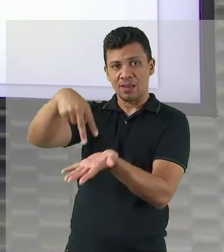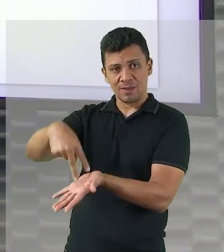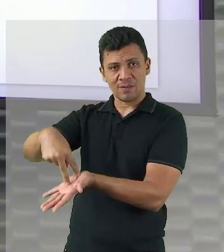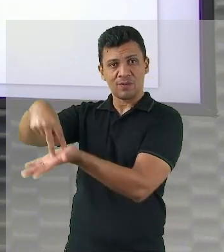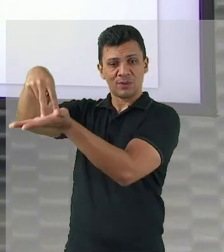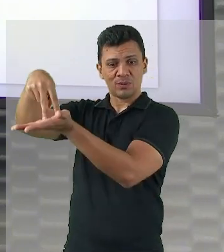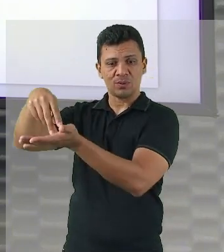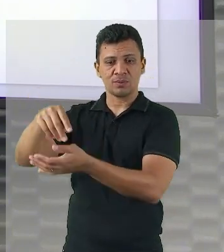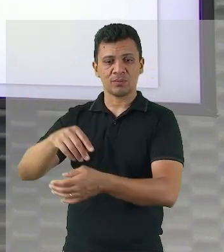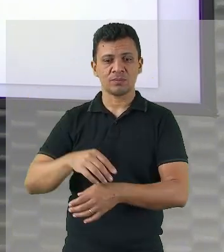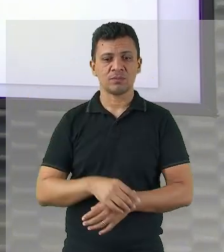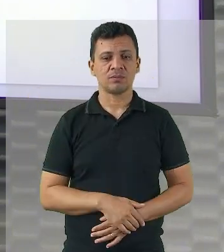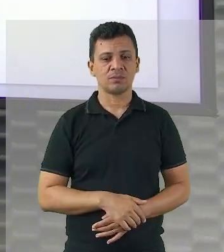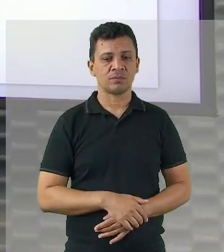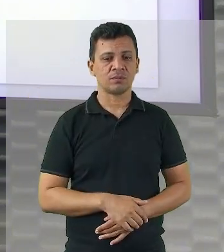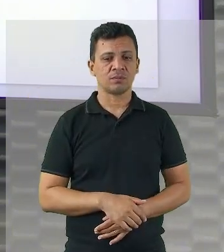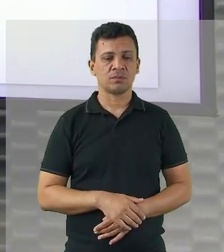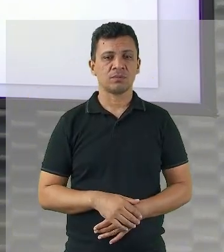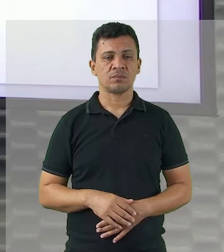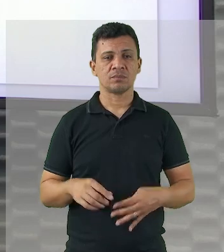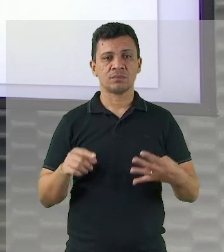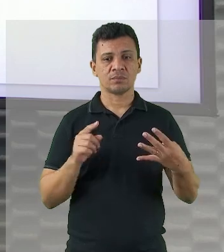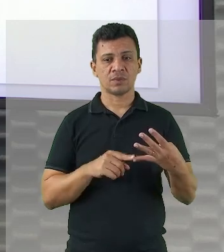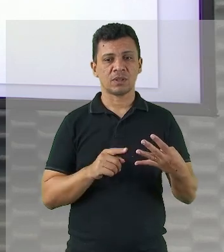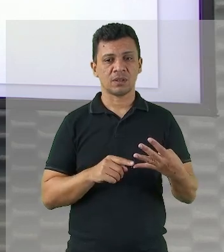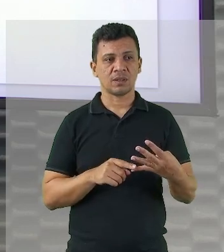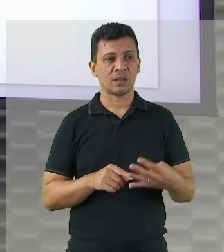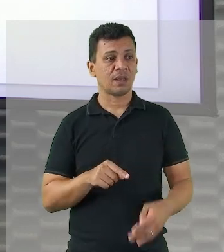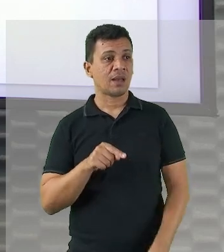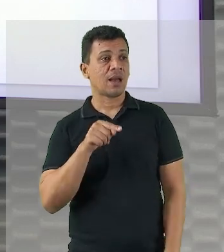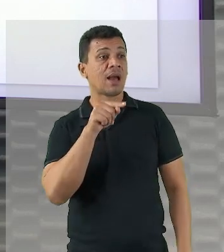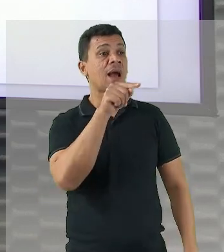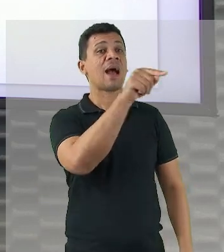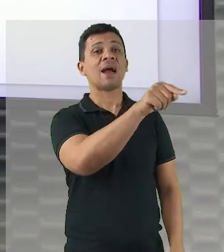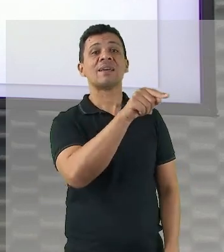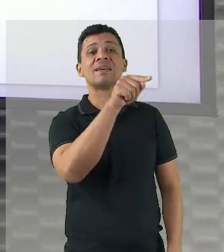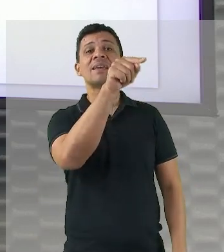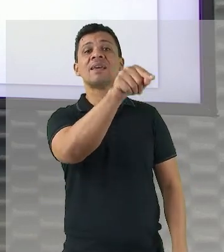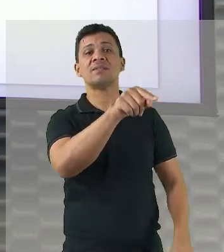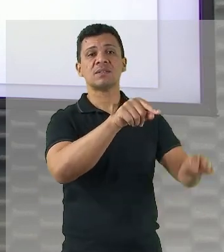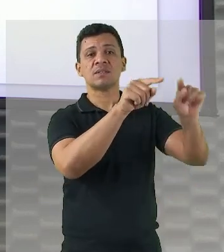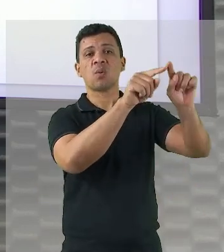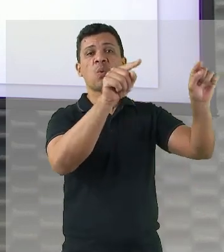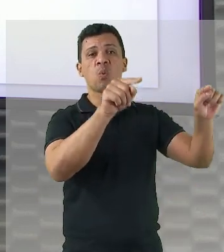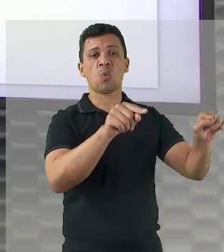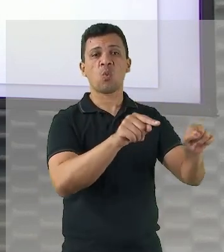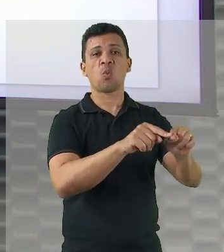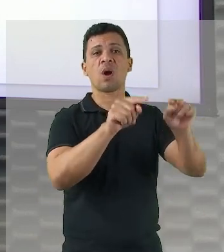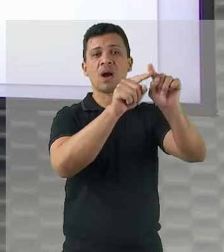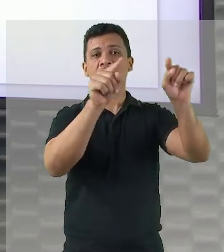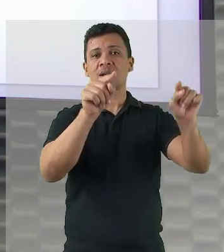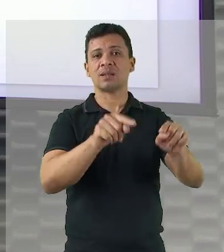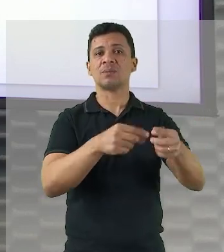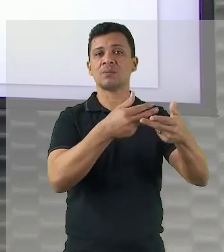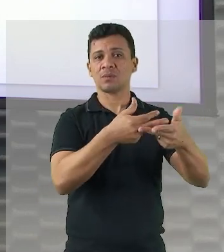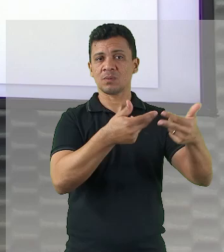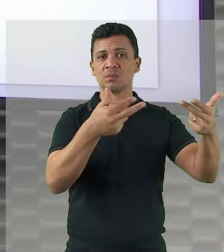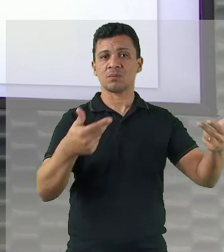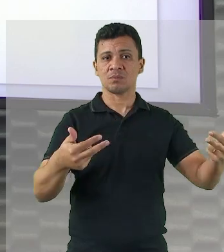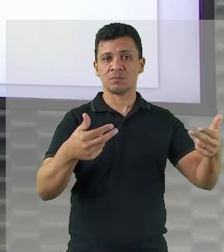Those are the rooms. Aqueles são os quartos. Those,